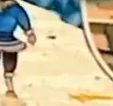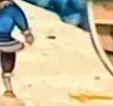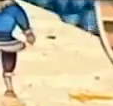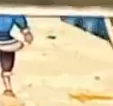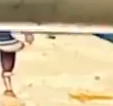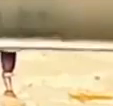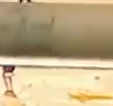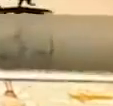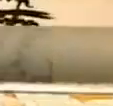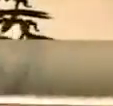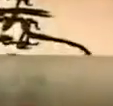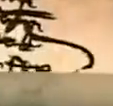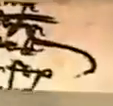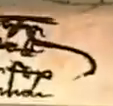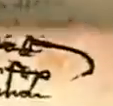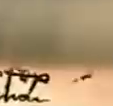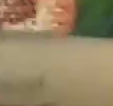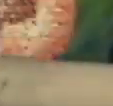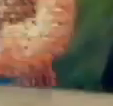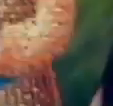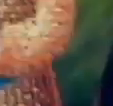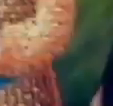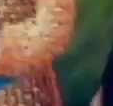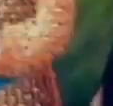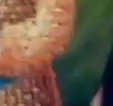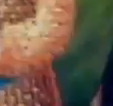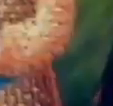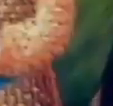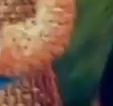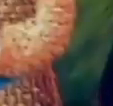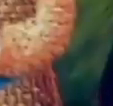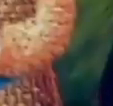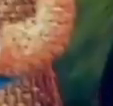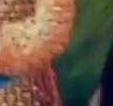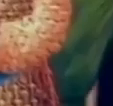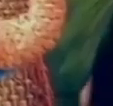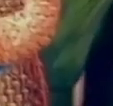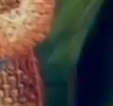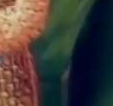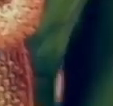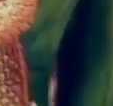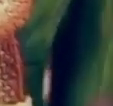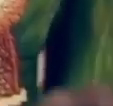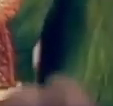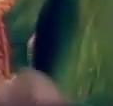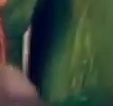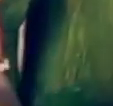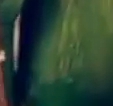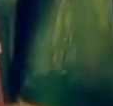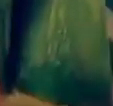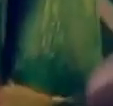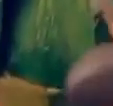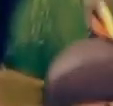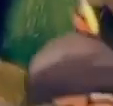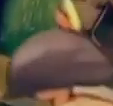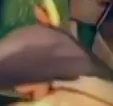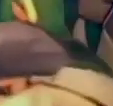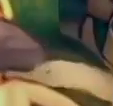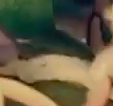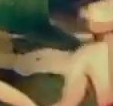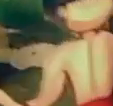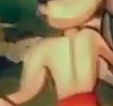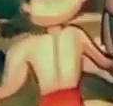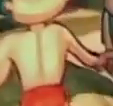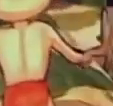depois, com vocês, nossa vida mudou de uma vez. Pero Vaz, disse